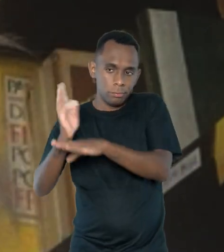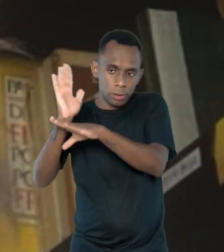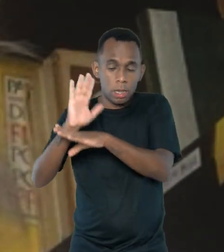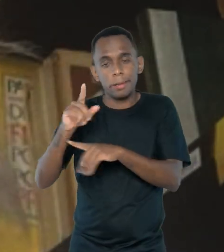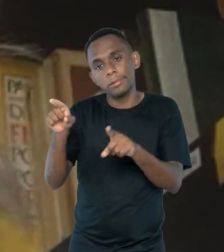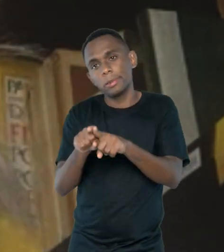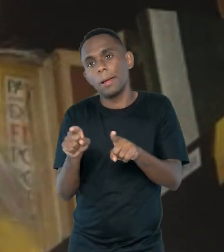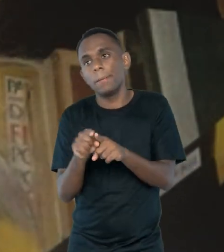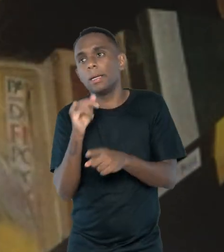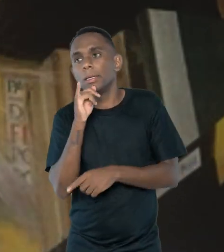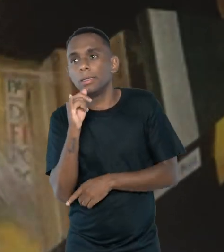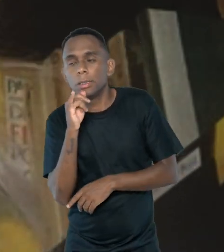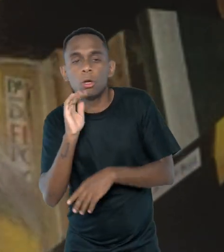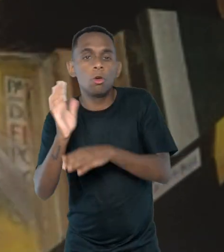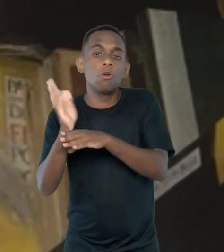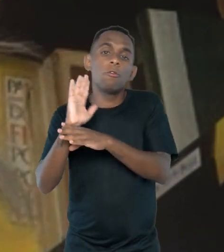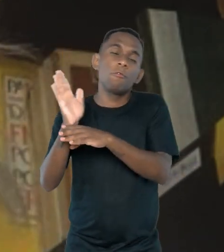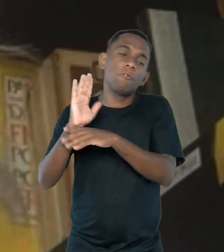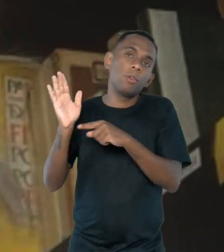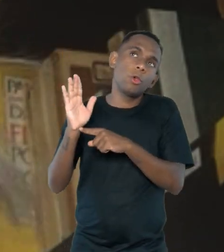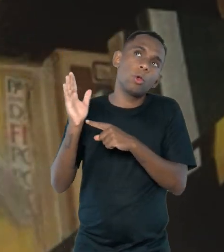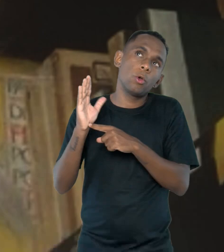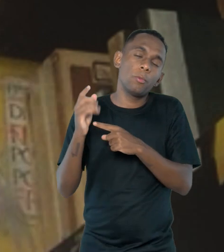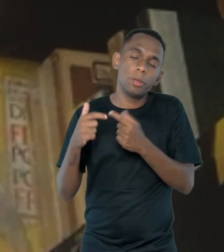estão levando o filme